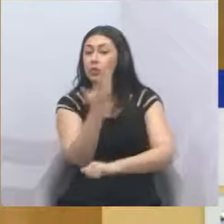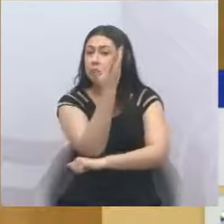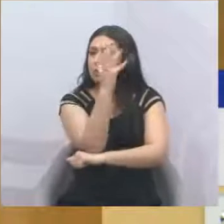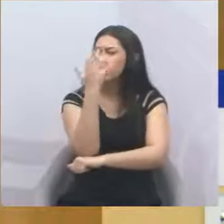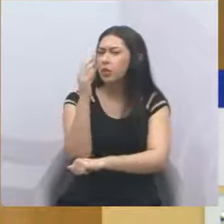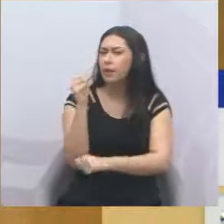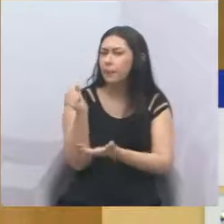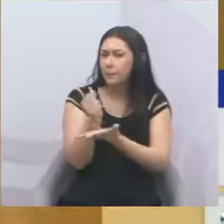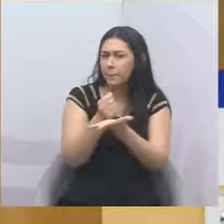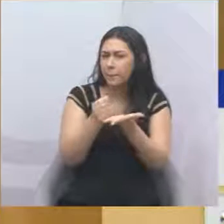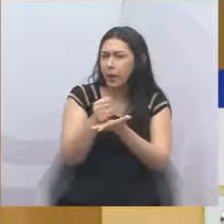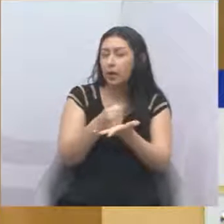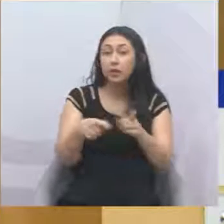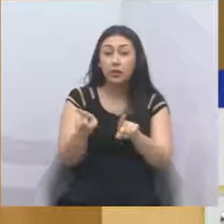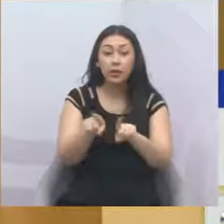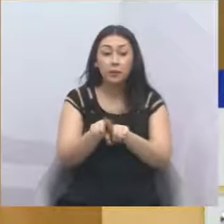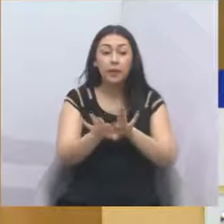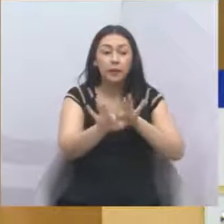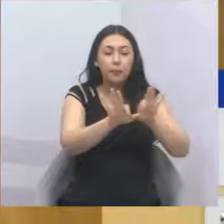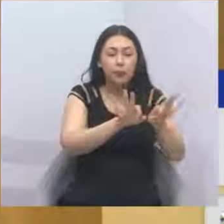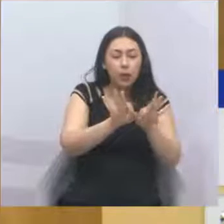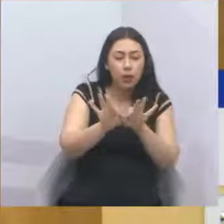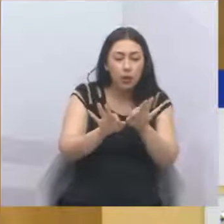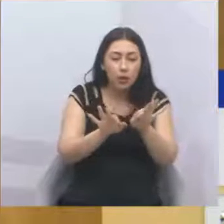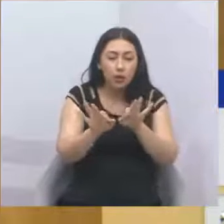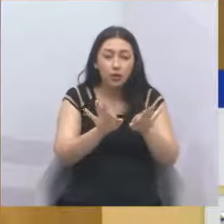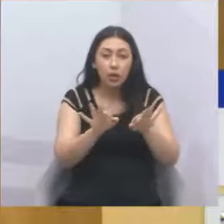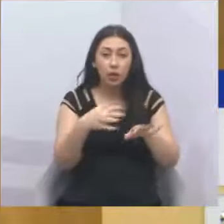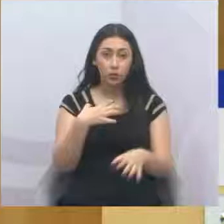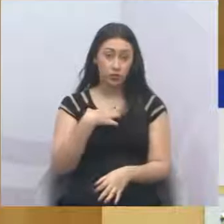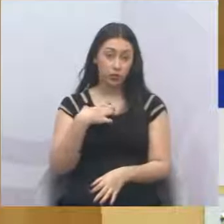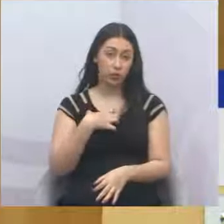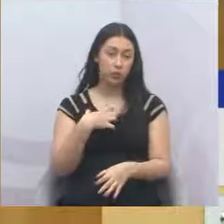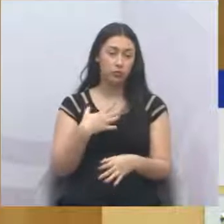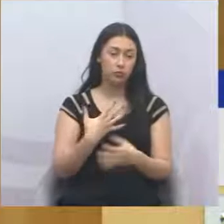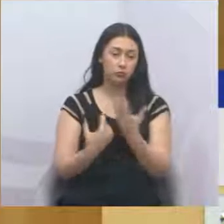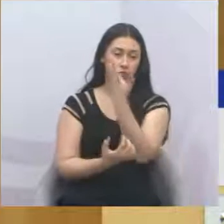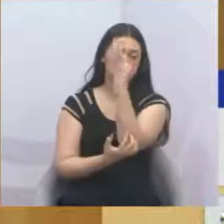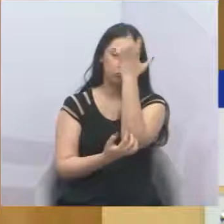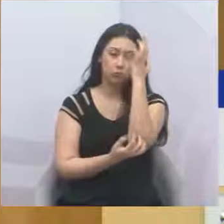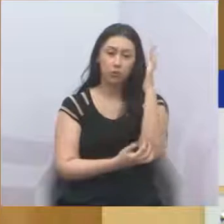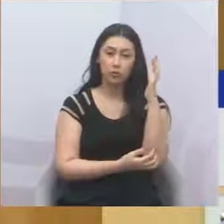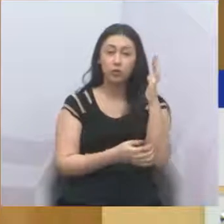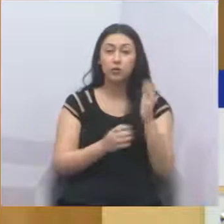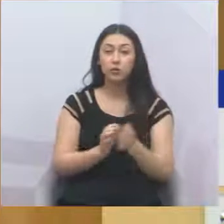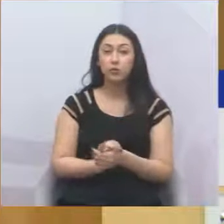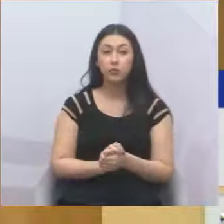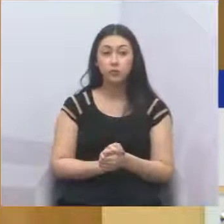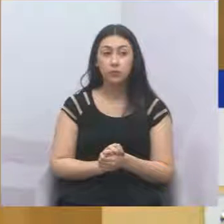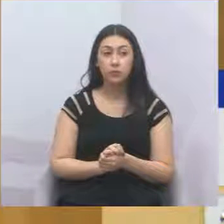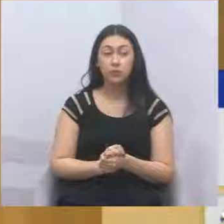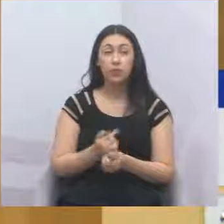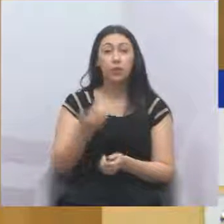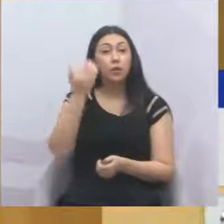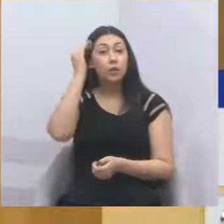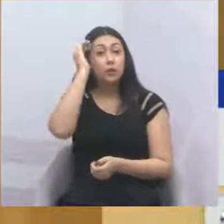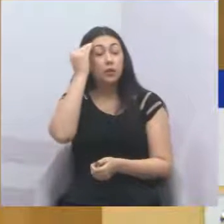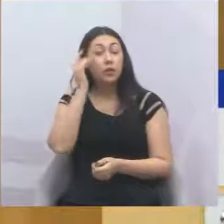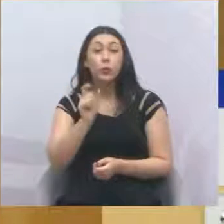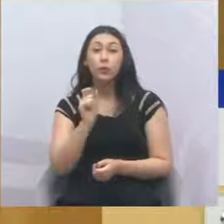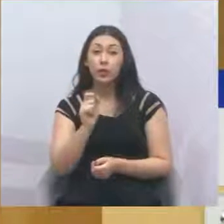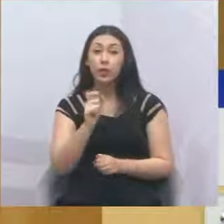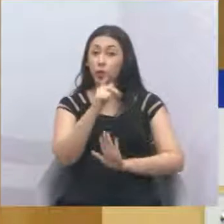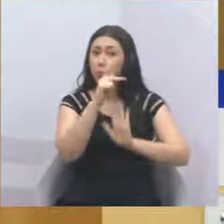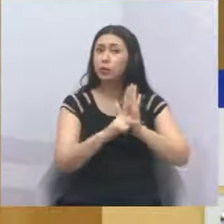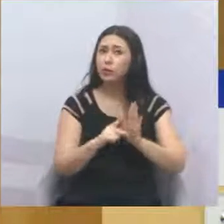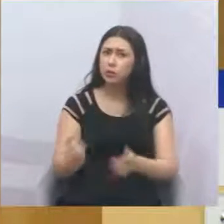essenciais e promover o manejo ecológico das espécies e ecossistemas. Entendo, por isso, que esse